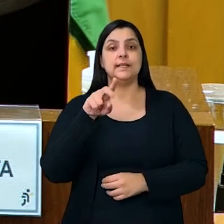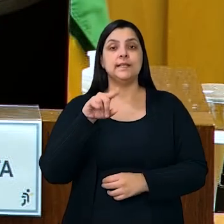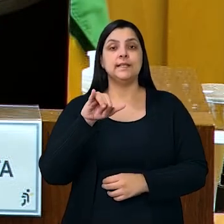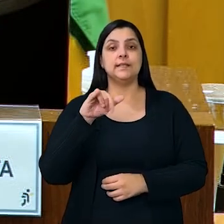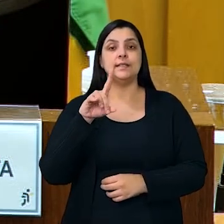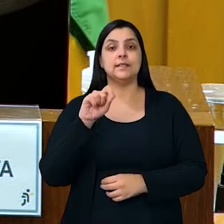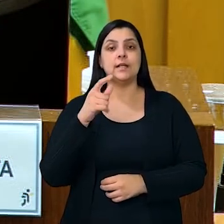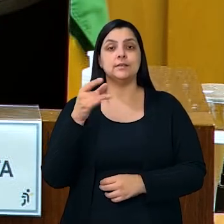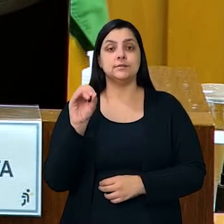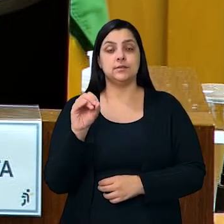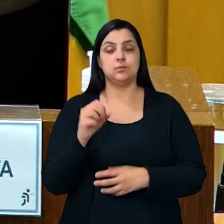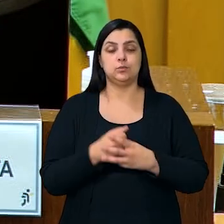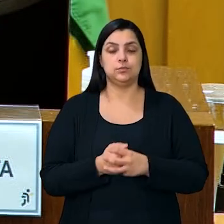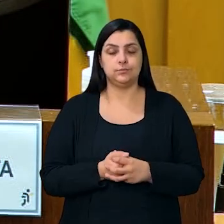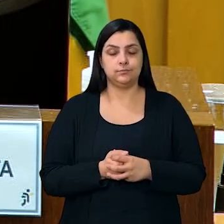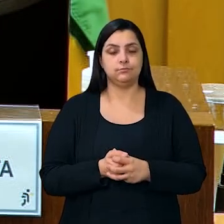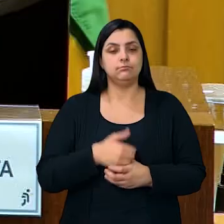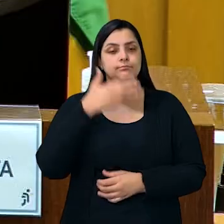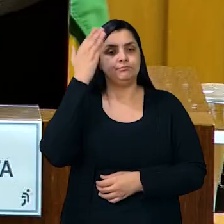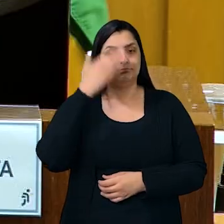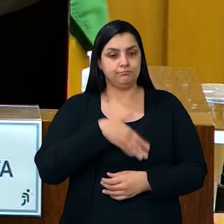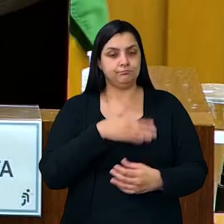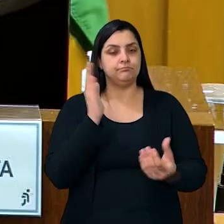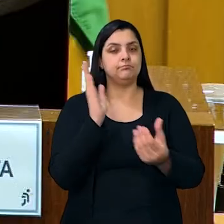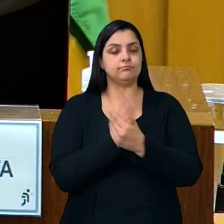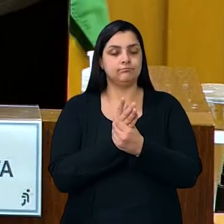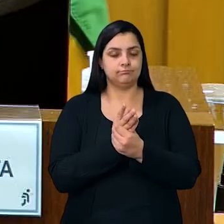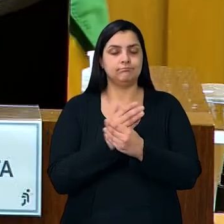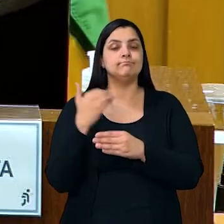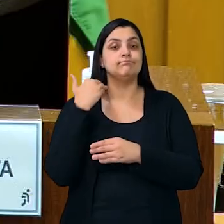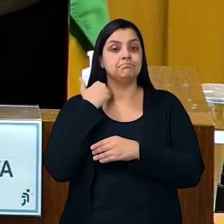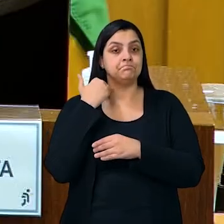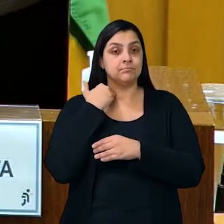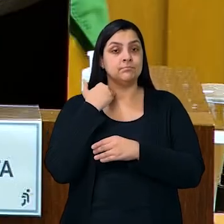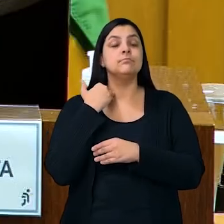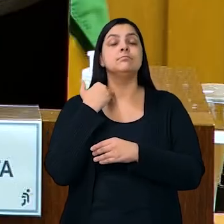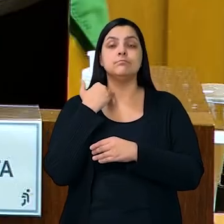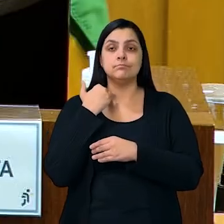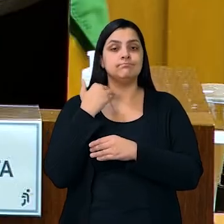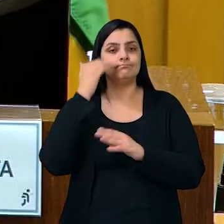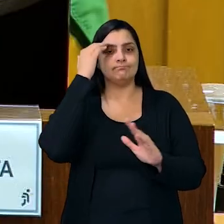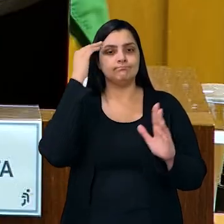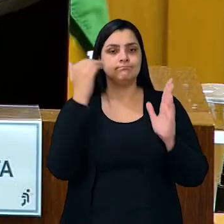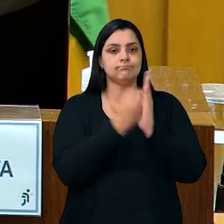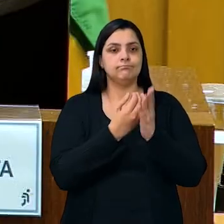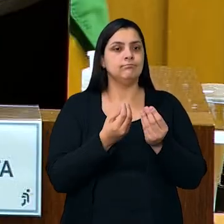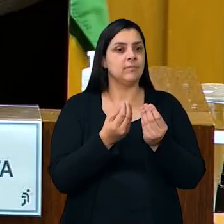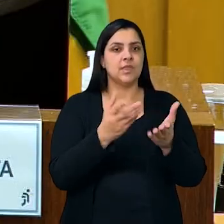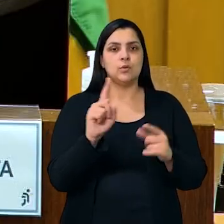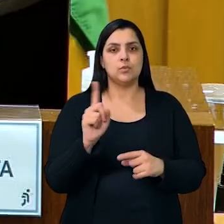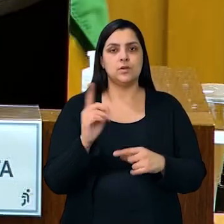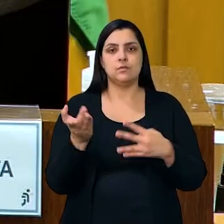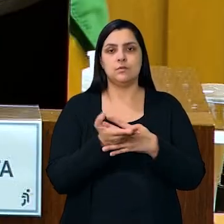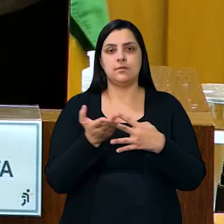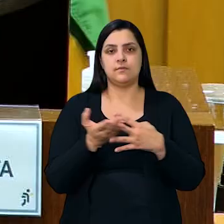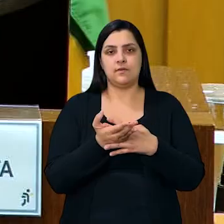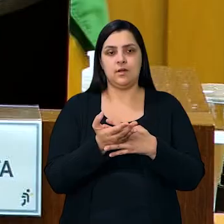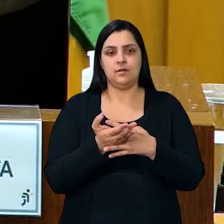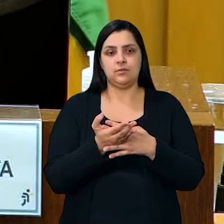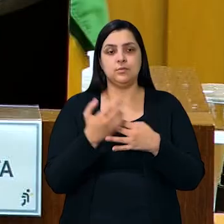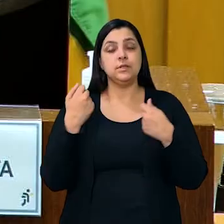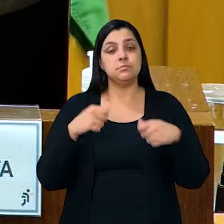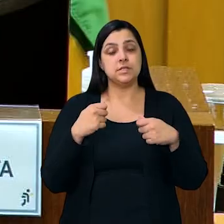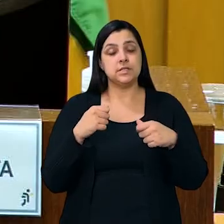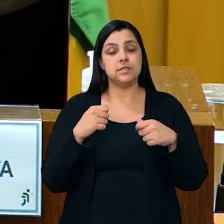liquidação de sentença. Para ele, ficou comprovado na ação que a instituição bancária deixou de conceder o intervalo